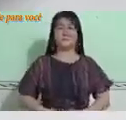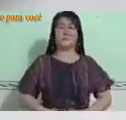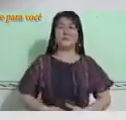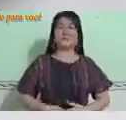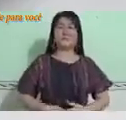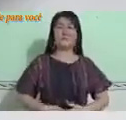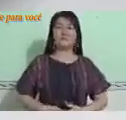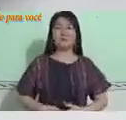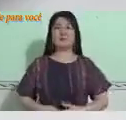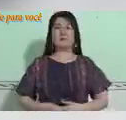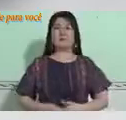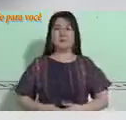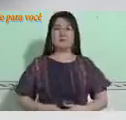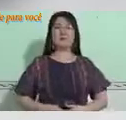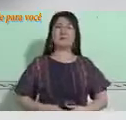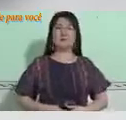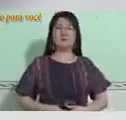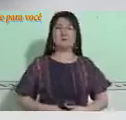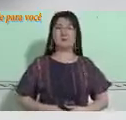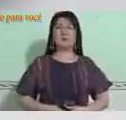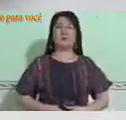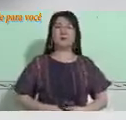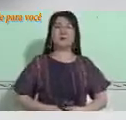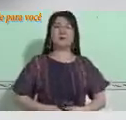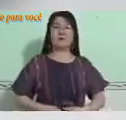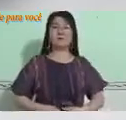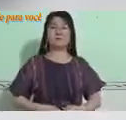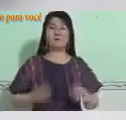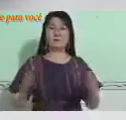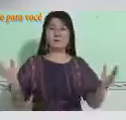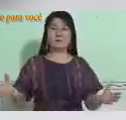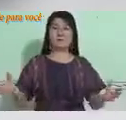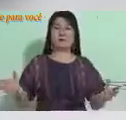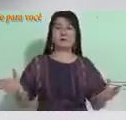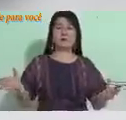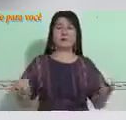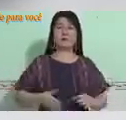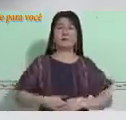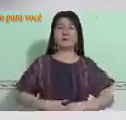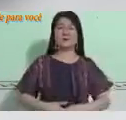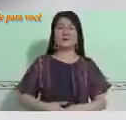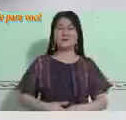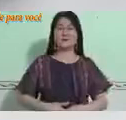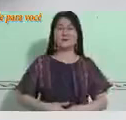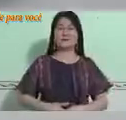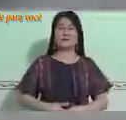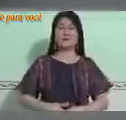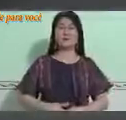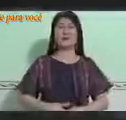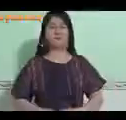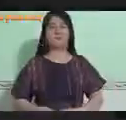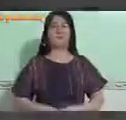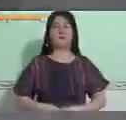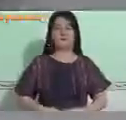físico, se necessário, exames de sangue ou de tomografia computadorizada do cérebro e barra ou de outras partes